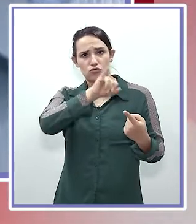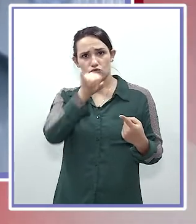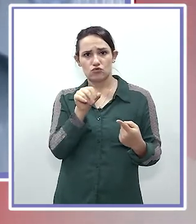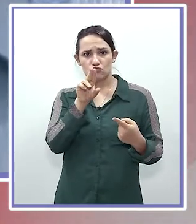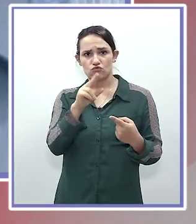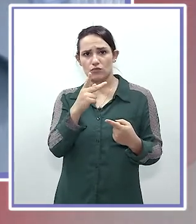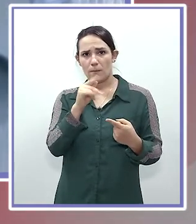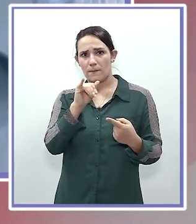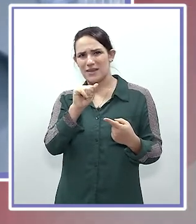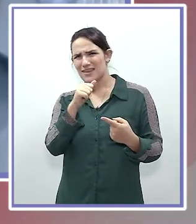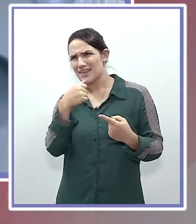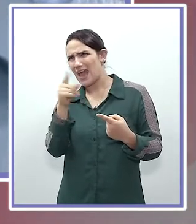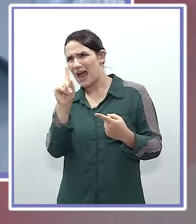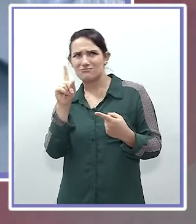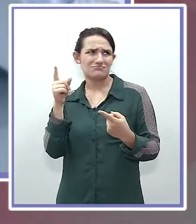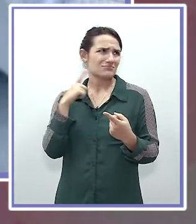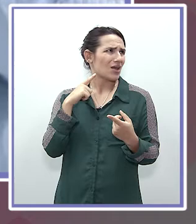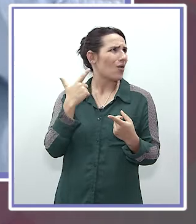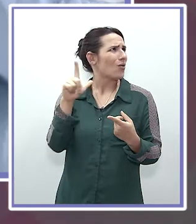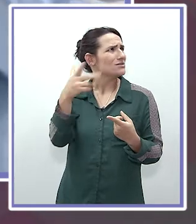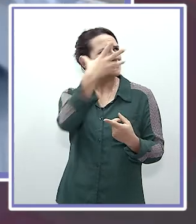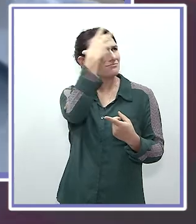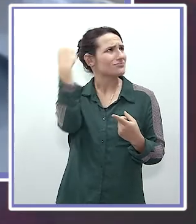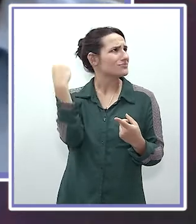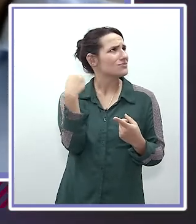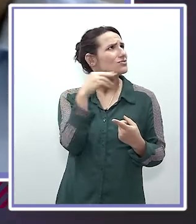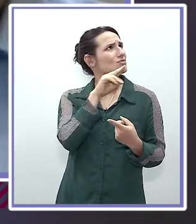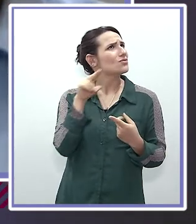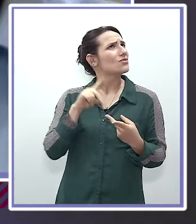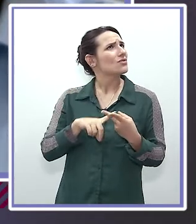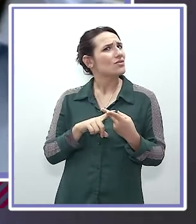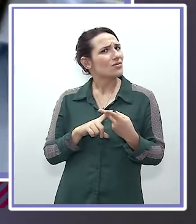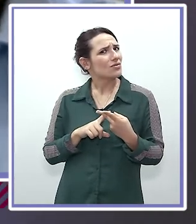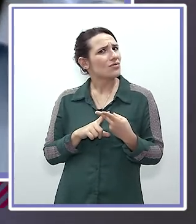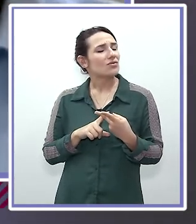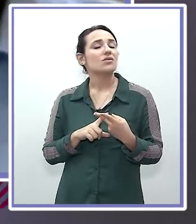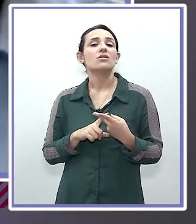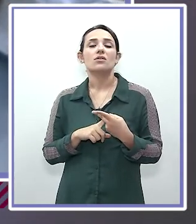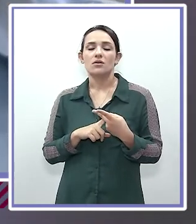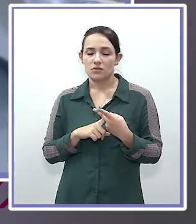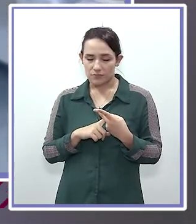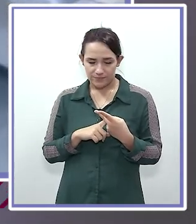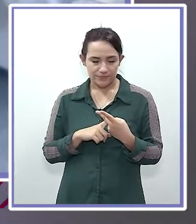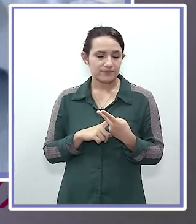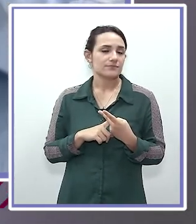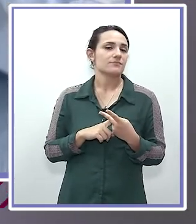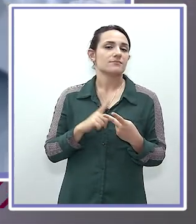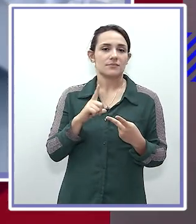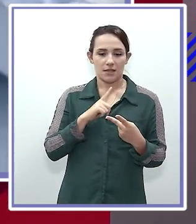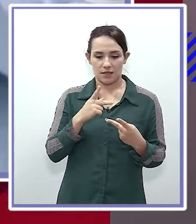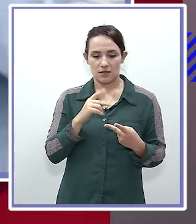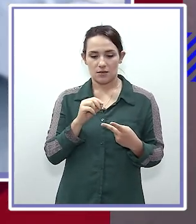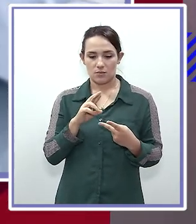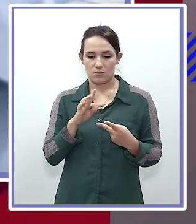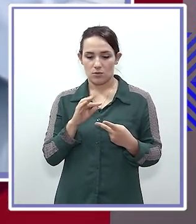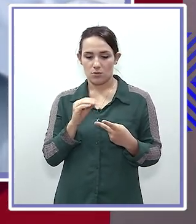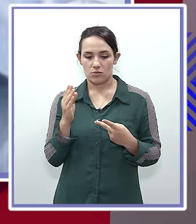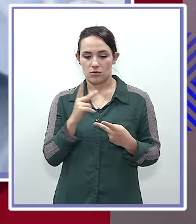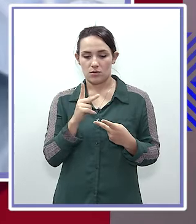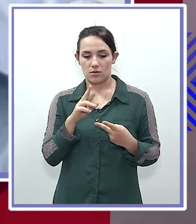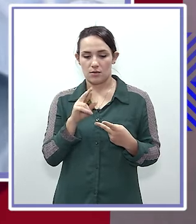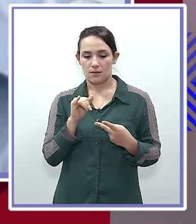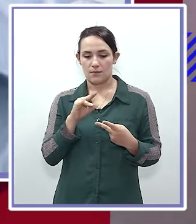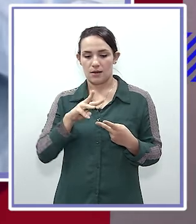E aí eu precisaria lembrar os nomes, né, das usinas, mas enfim, nós temos tem aqui... Solteira também, aqui na nossa nós temos Porto